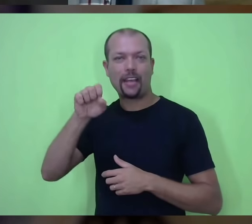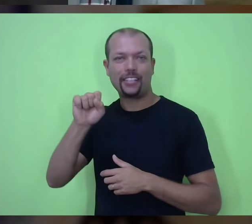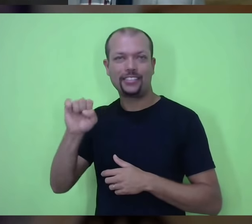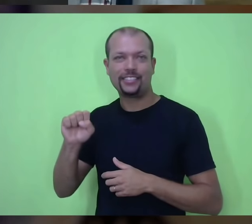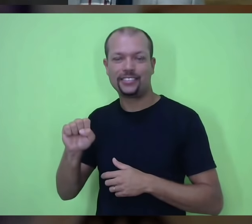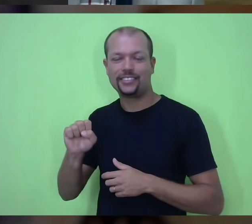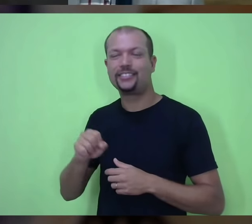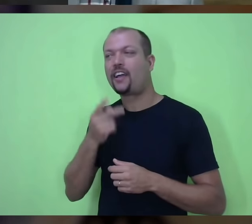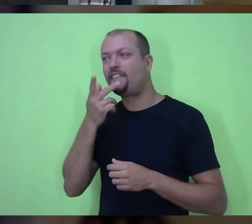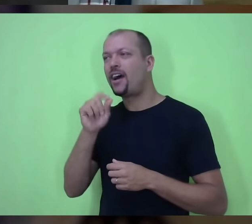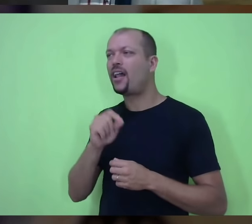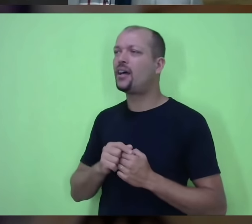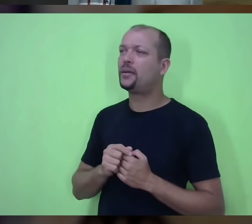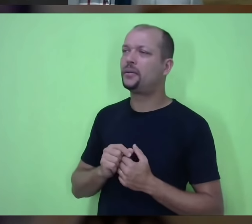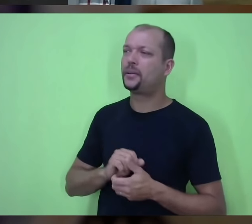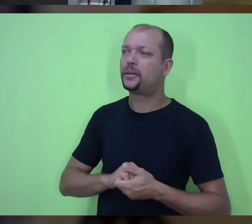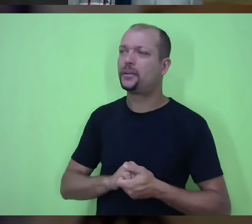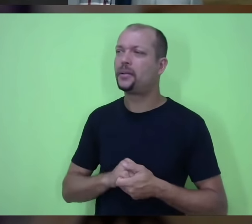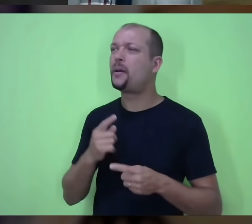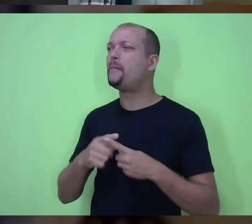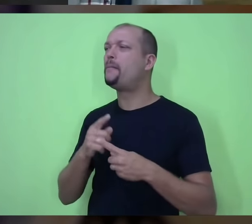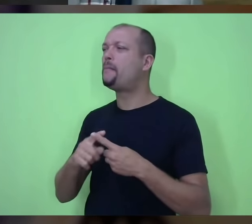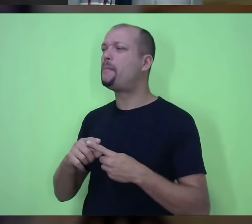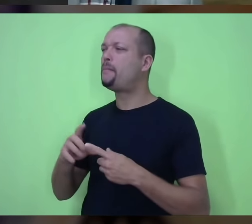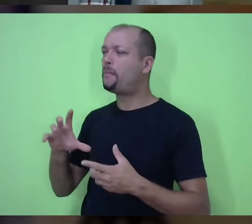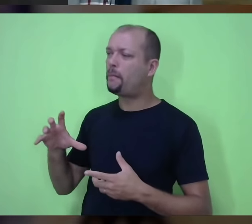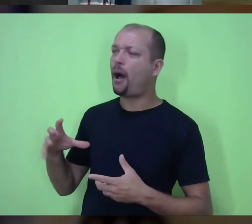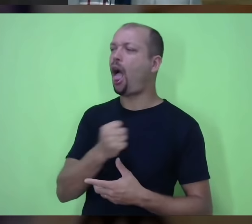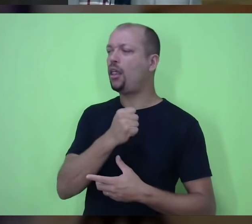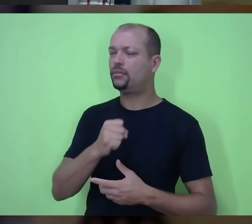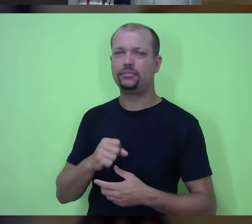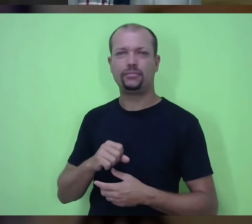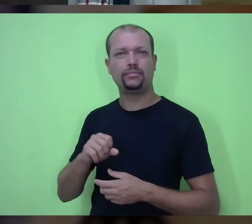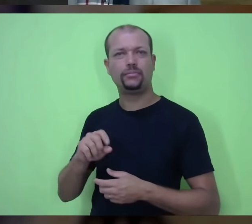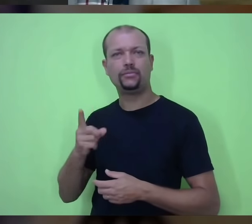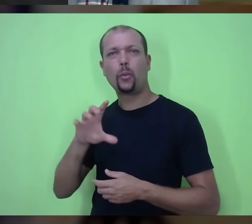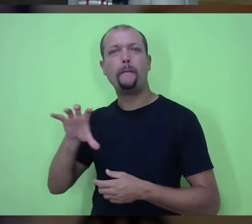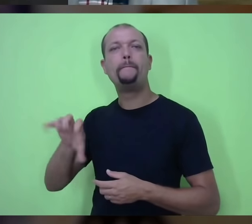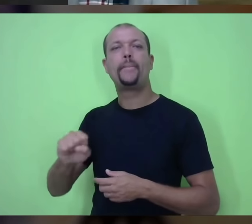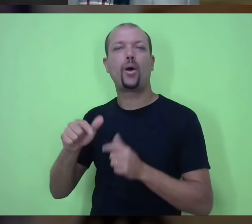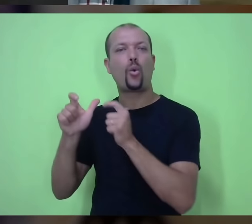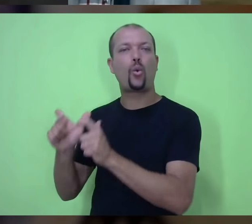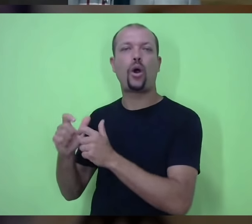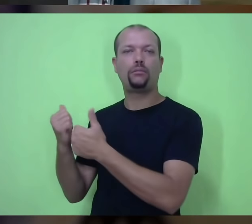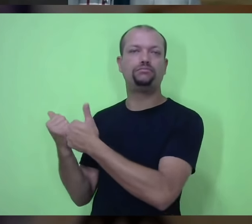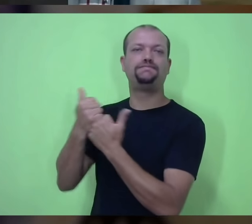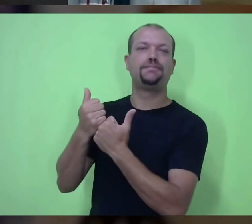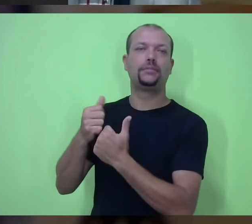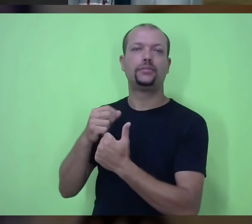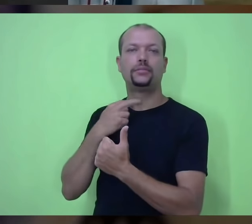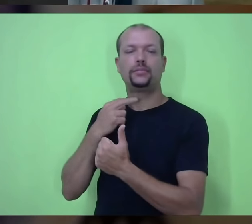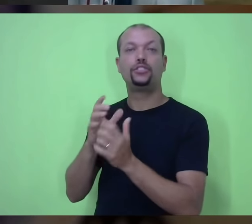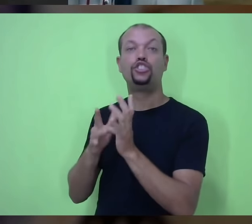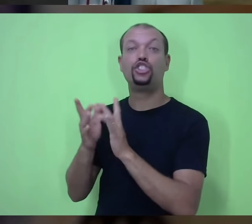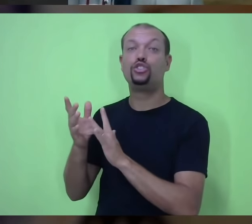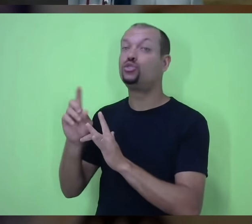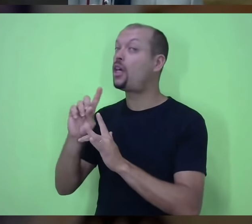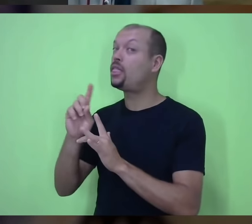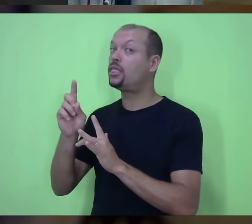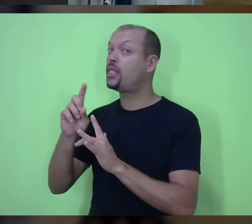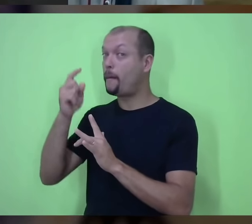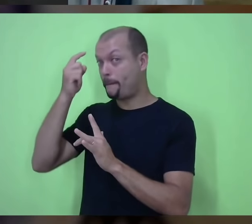né? Ou não entendem o que quer dizer esse negócio de usurpação. A melhor tradução desse texto seria exatamente que Cristo